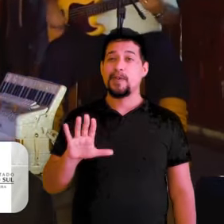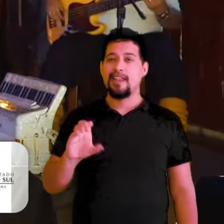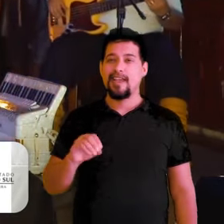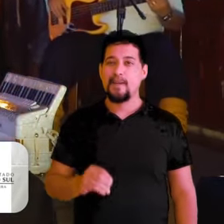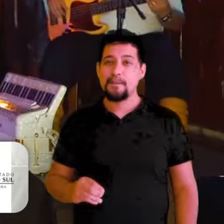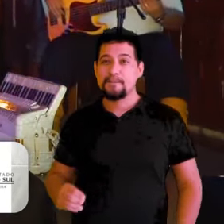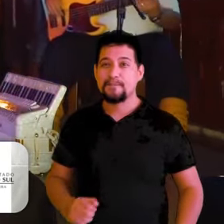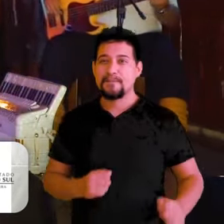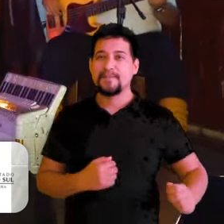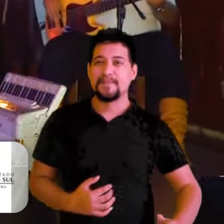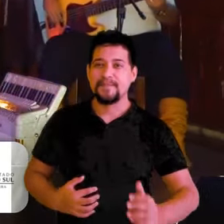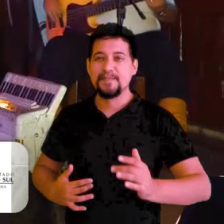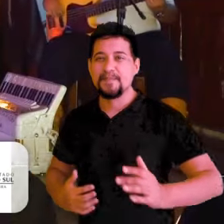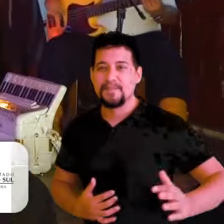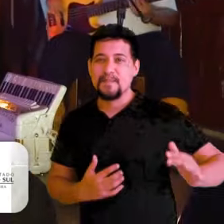lá!